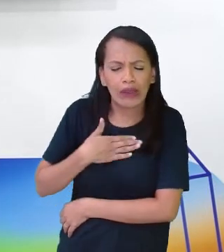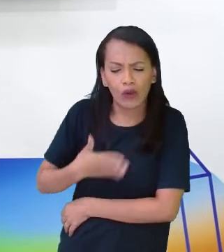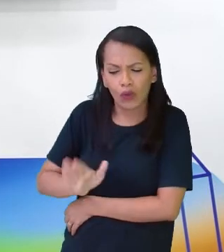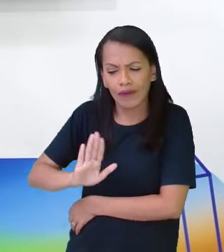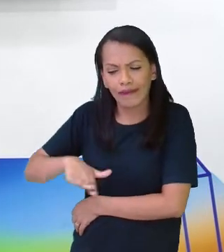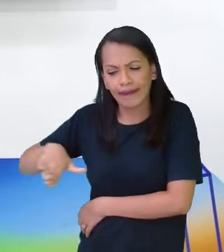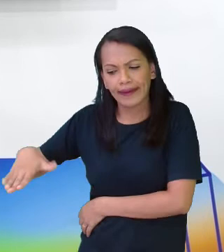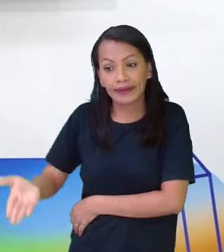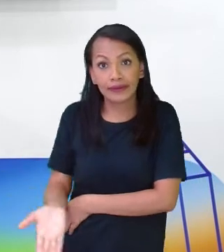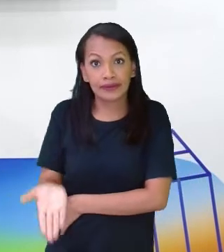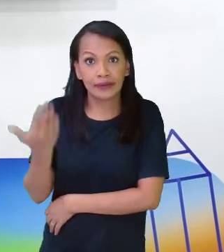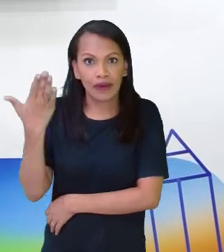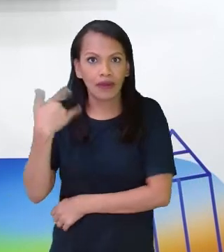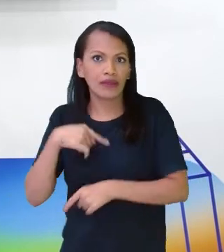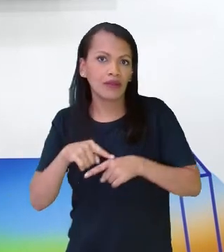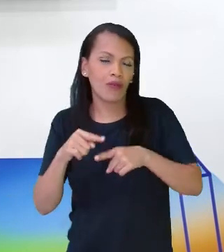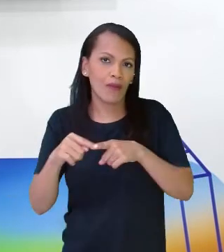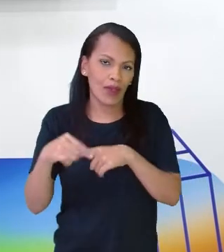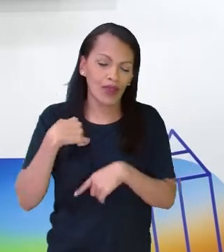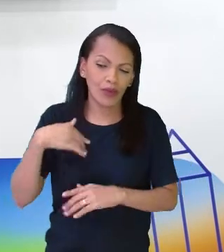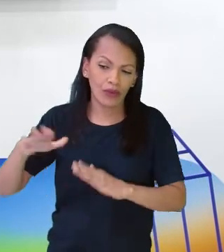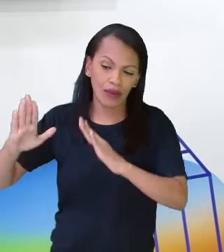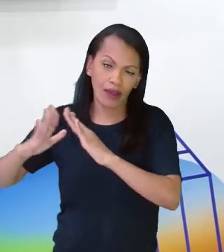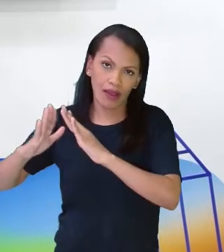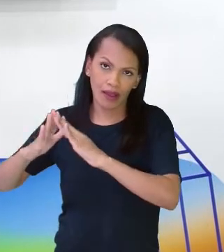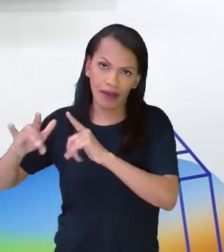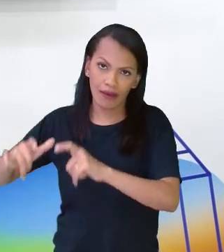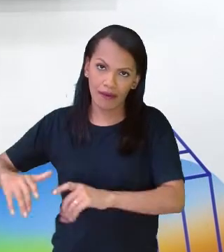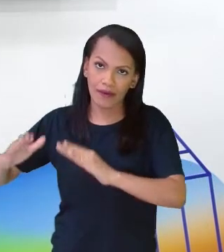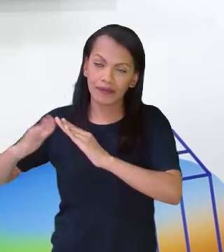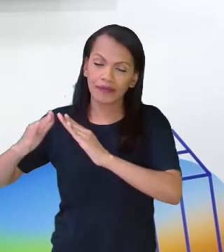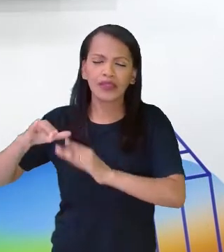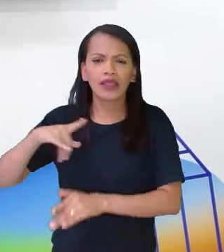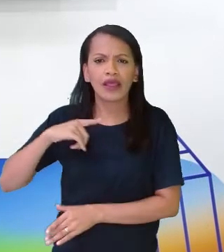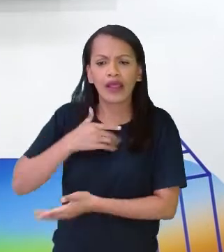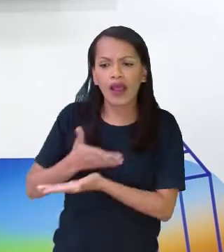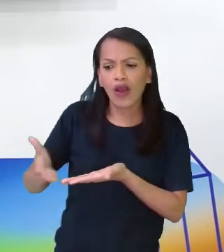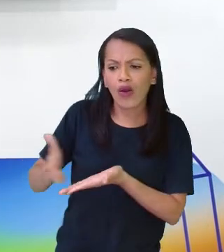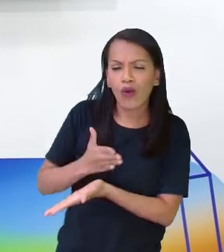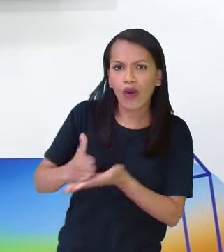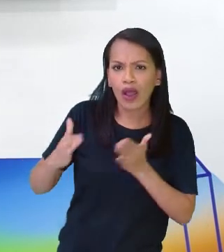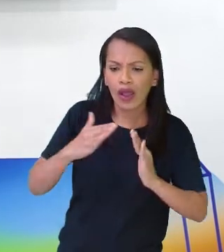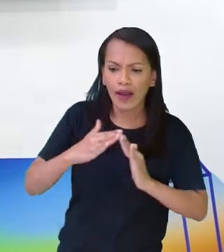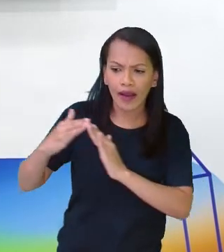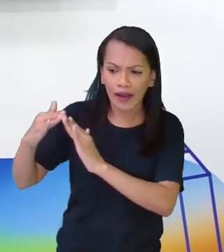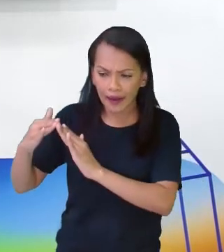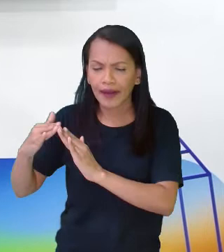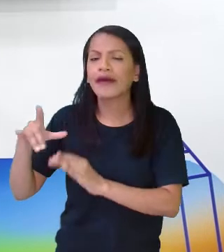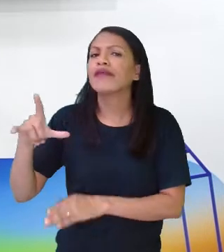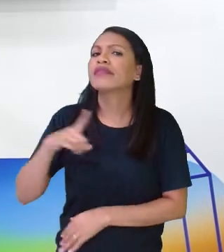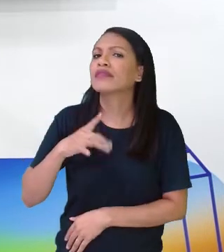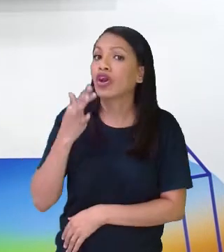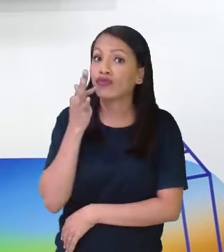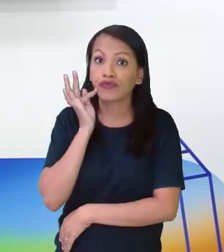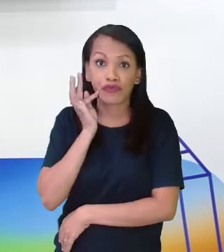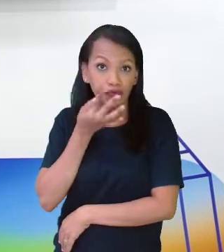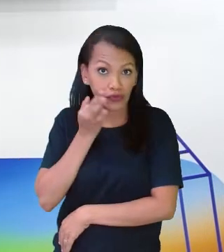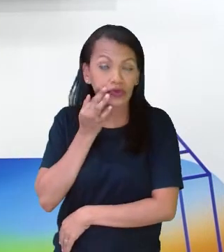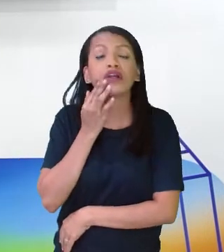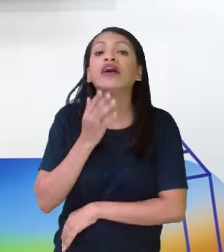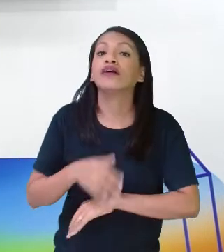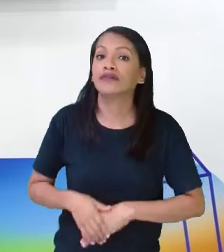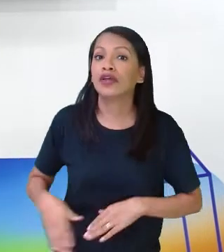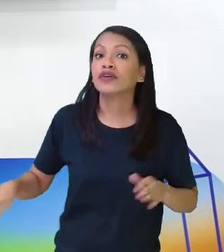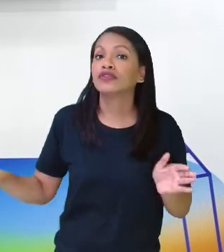era criança, no bairro onde eu morava, a gente tinha alguns vizinhos que tinham os pés de frutas assim, e chega